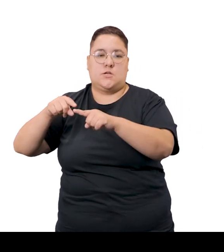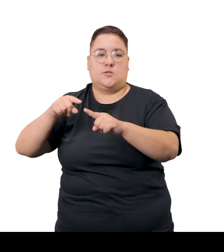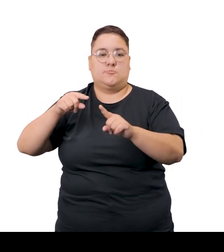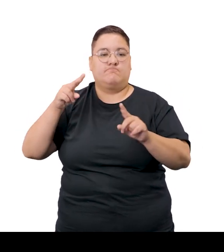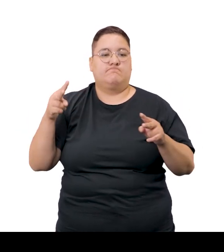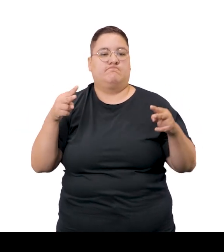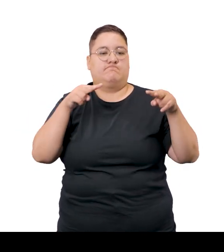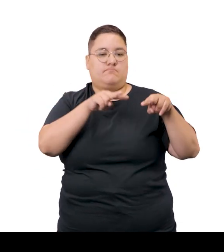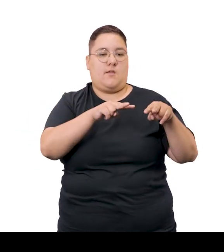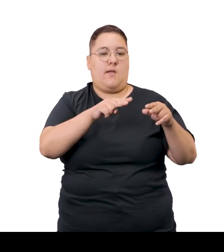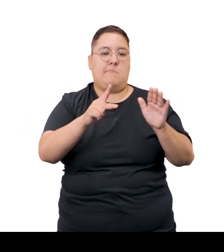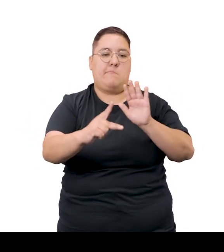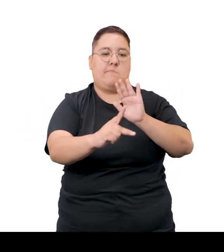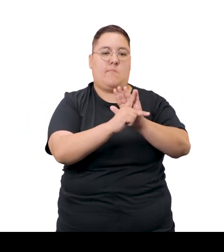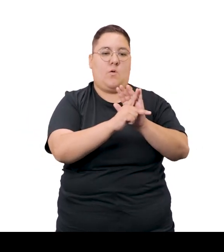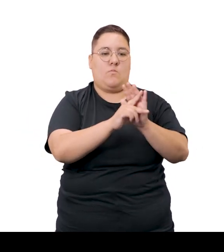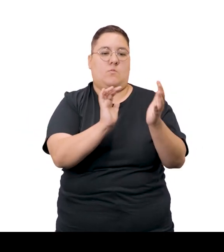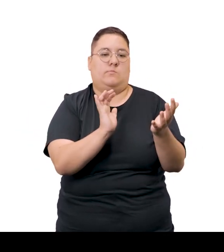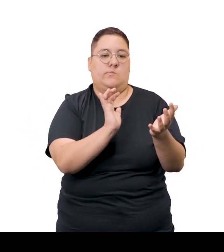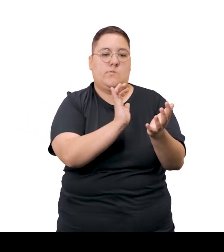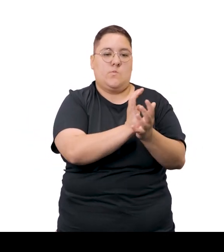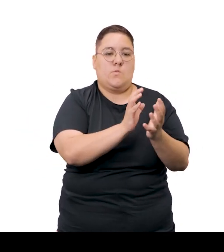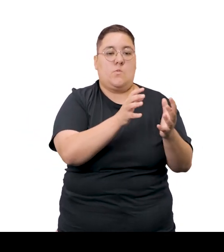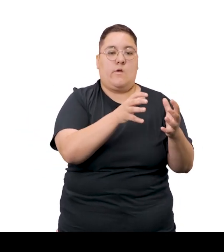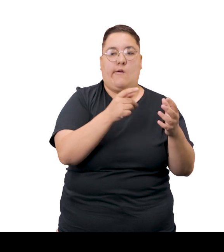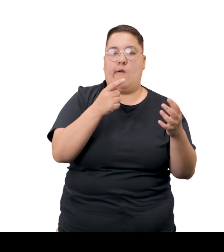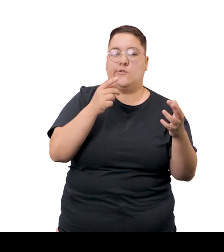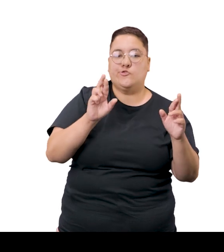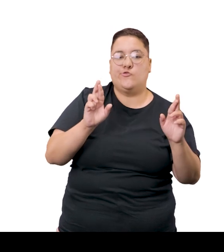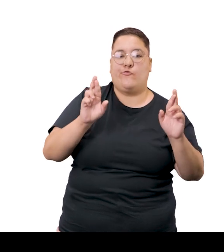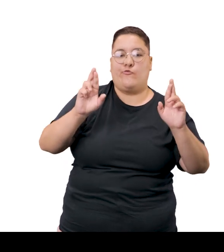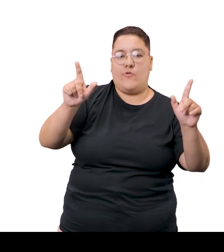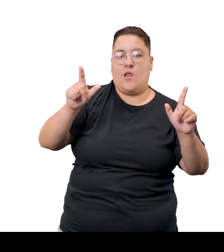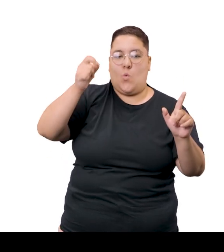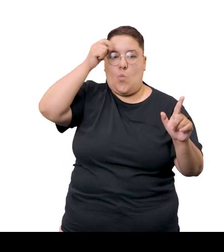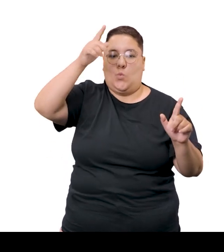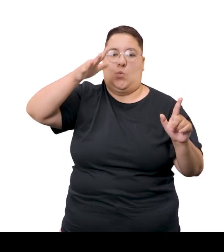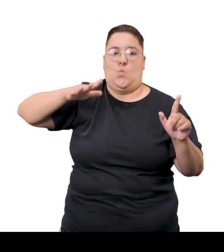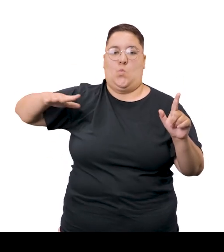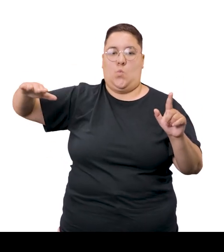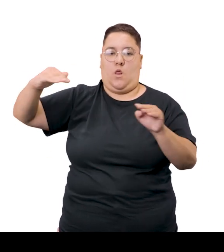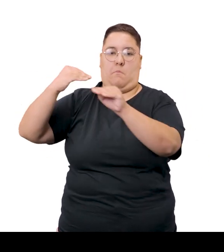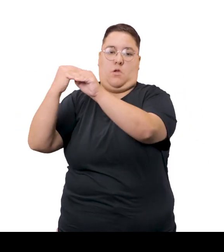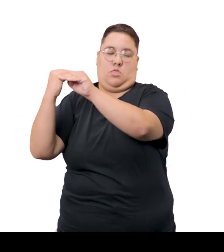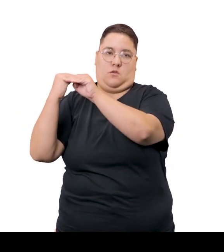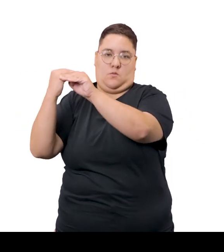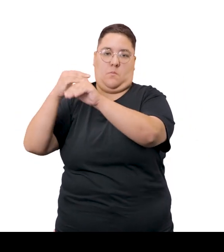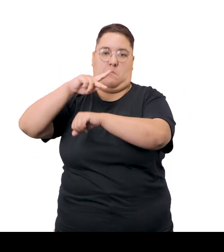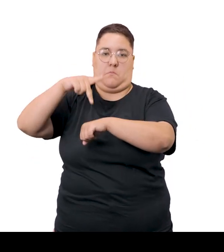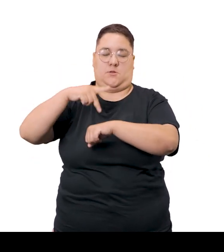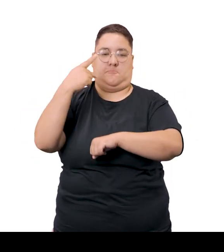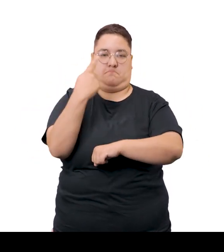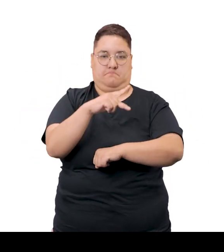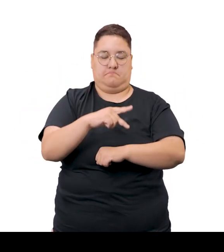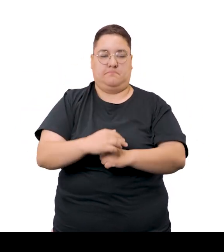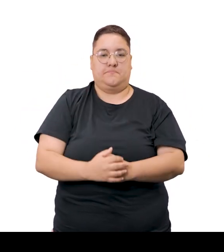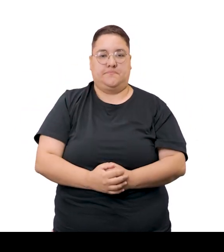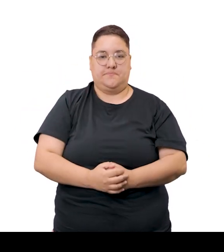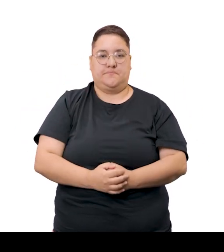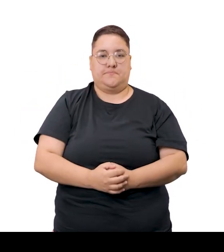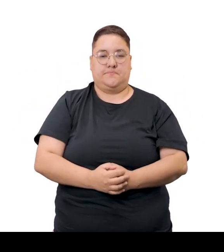os referem como parte de uma comunidade alternativa às normas da cultura hegemônica de seu país.